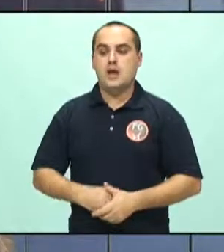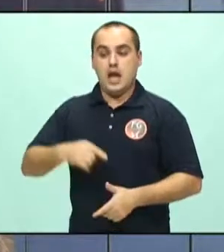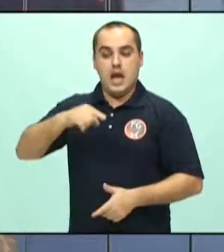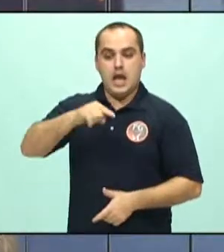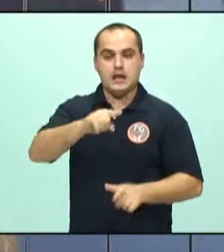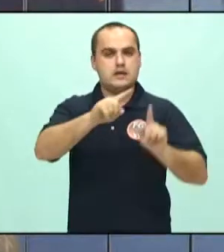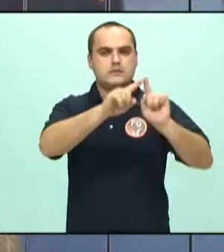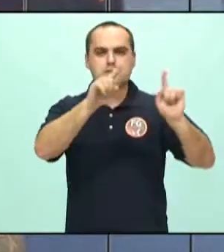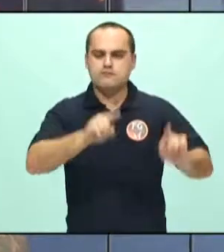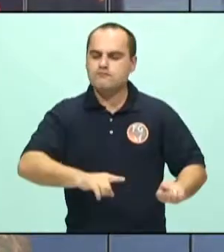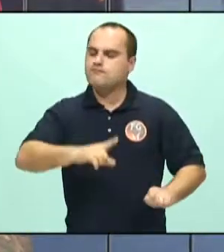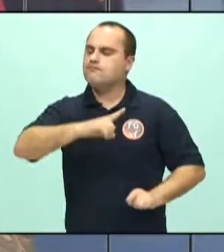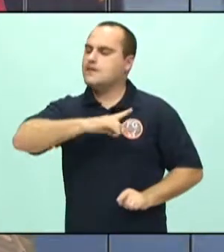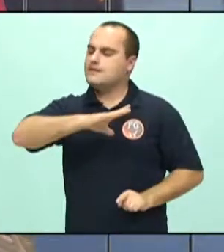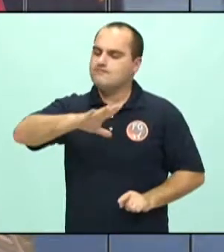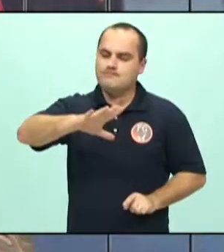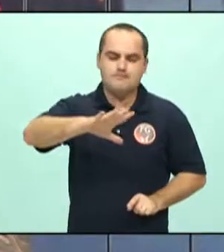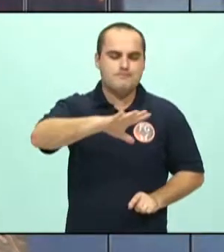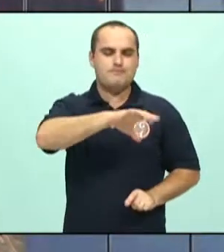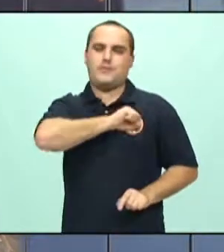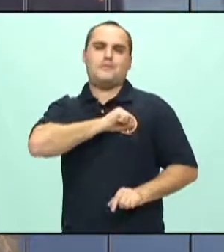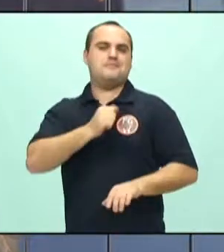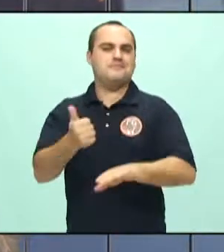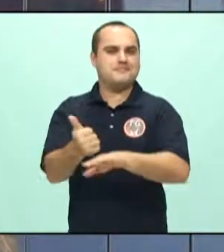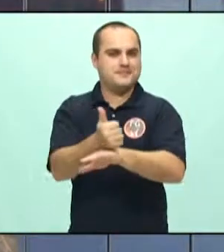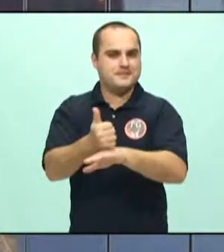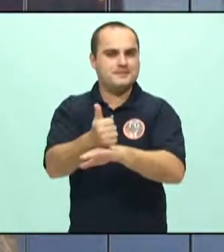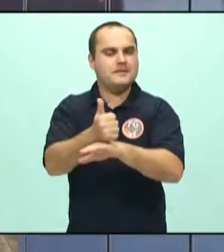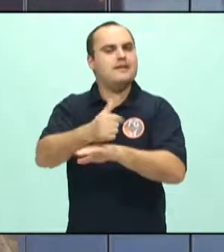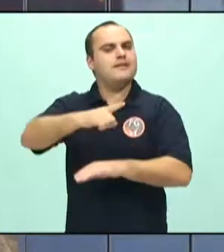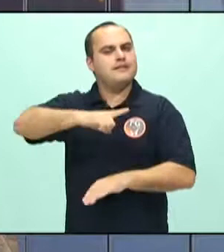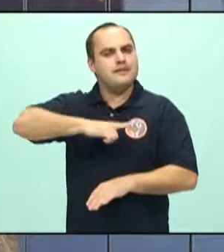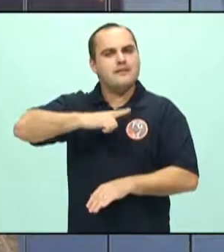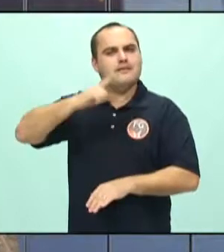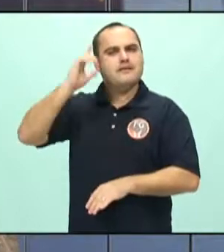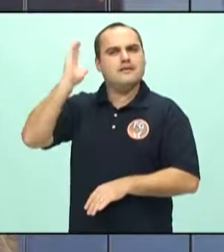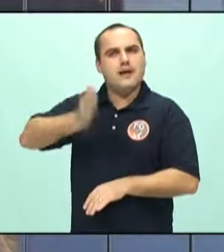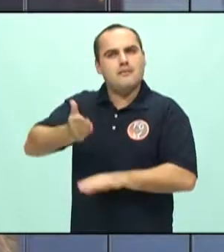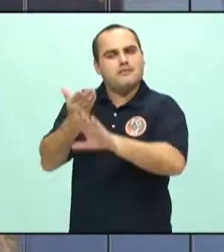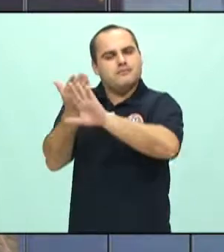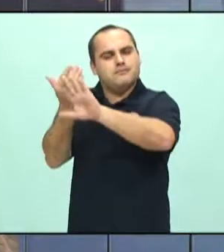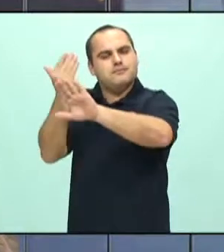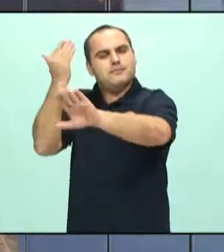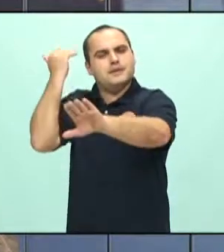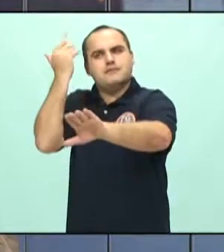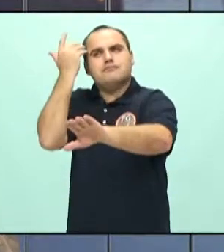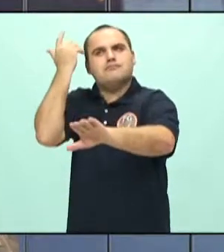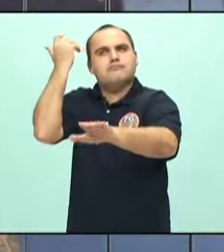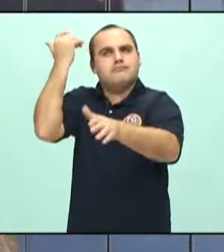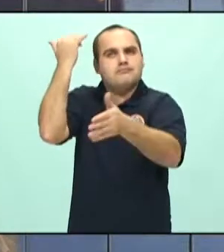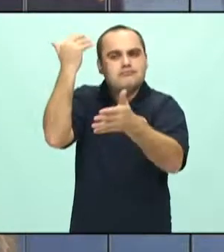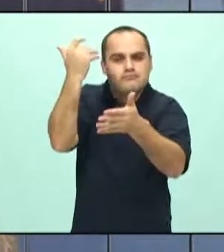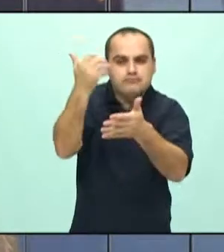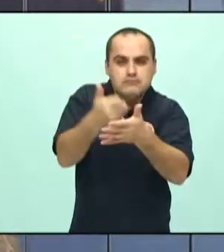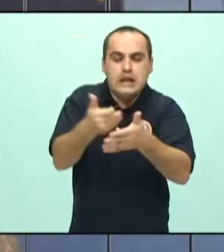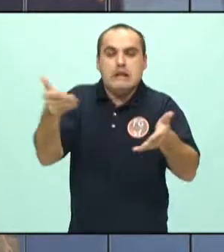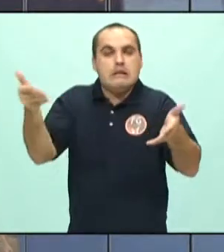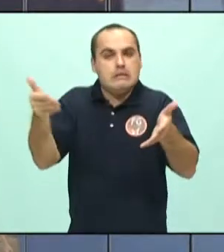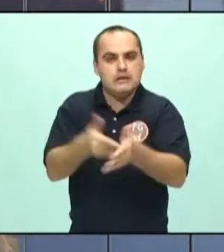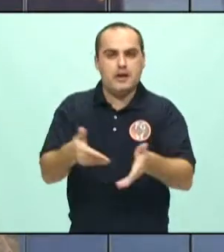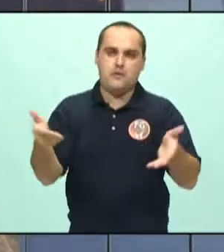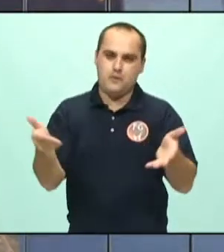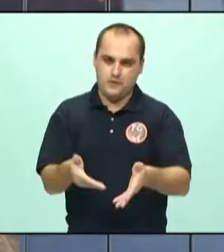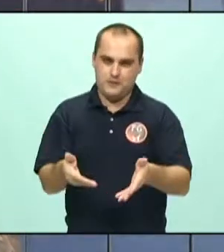né? Então, nos trouxe muitas histórias lá do começo da atividade portuária aqui na cidade. O